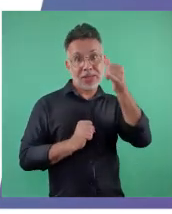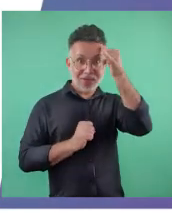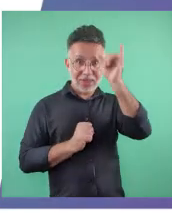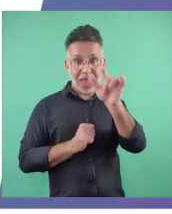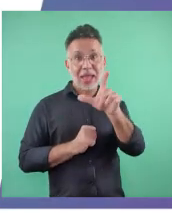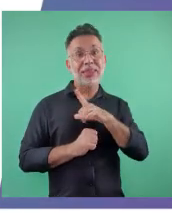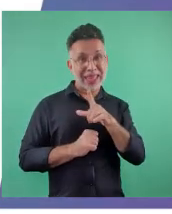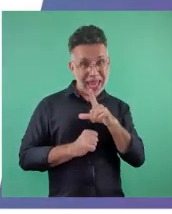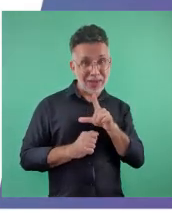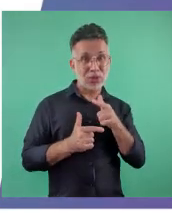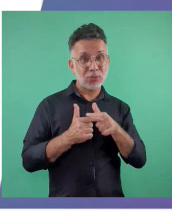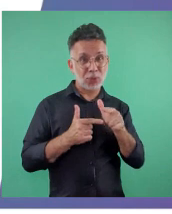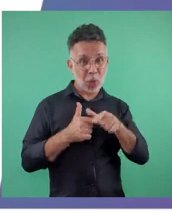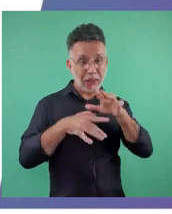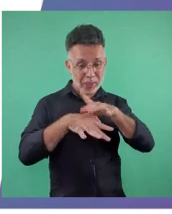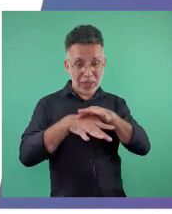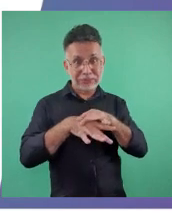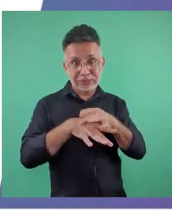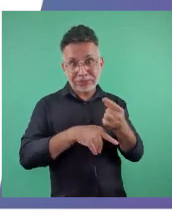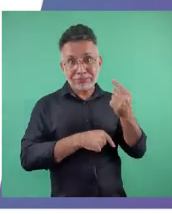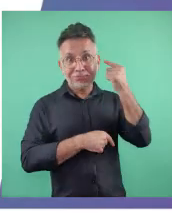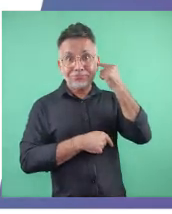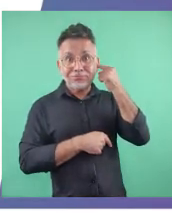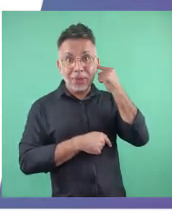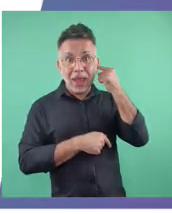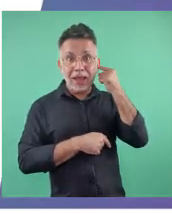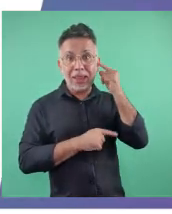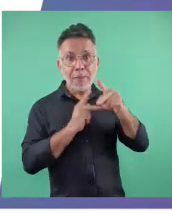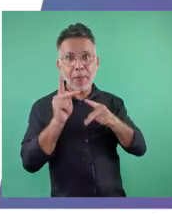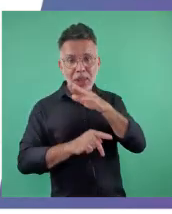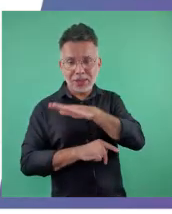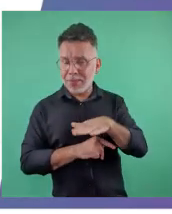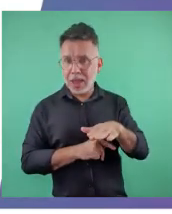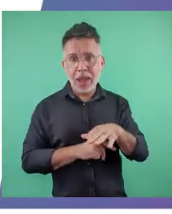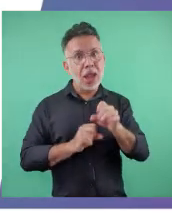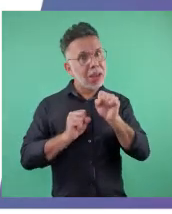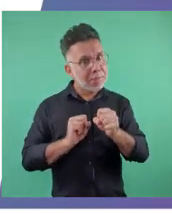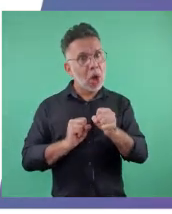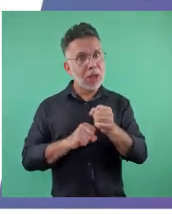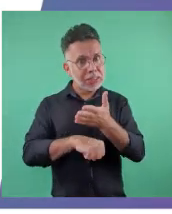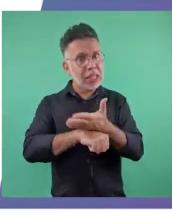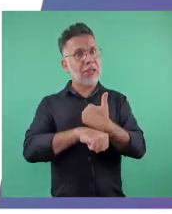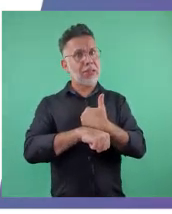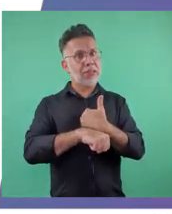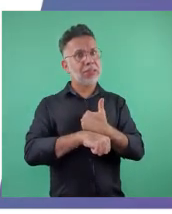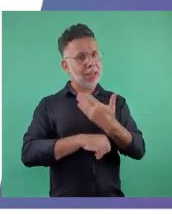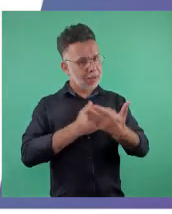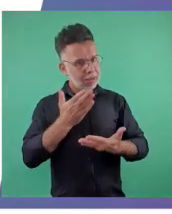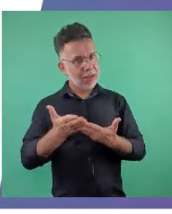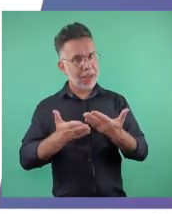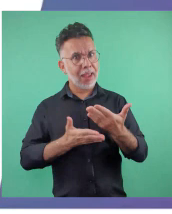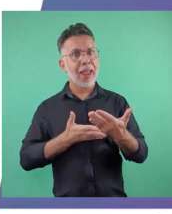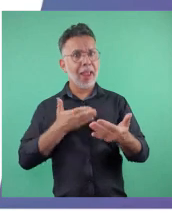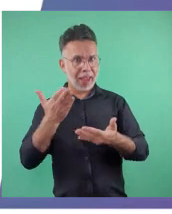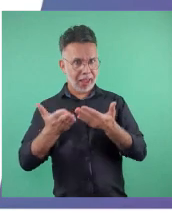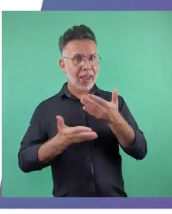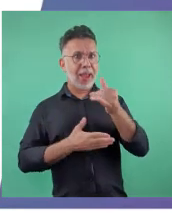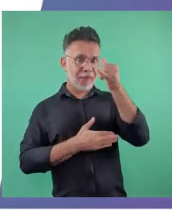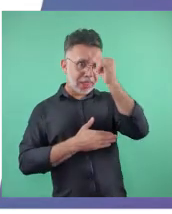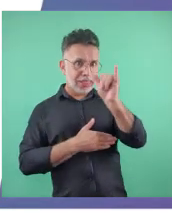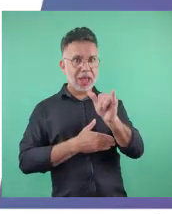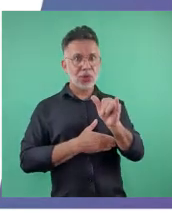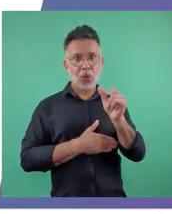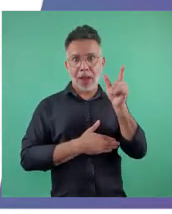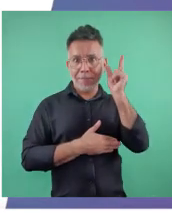infantil que é muito prevenível e tratável, evitando assim uma perda auditiva. E com a Covid, com a